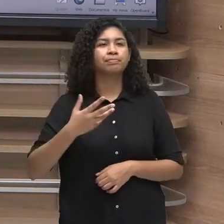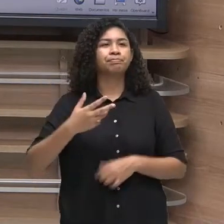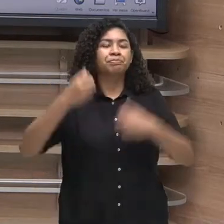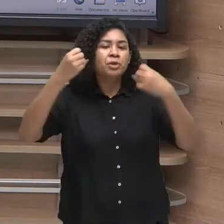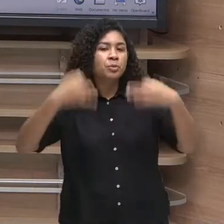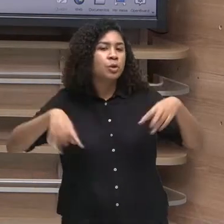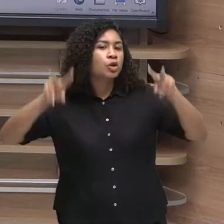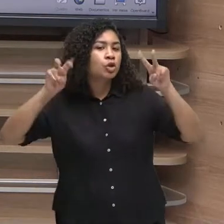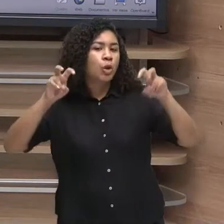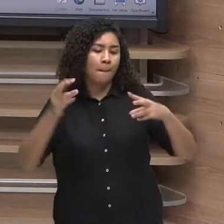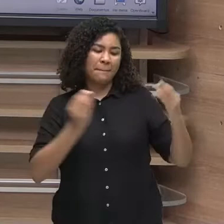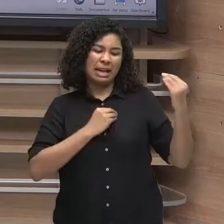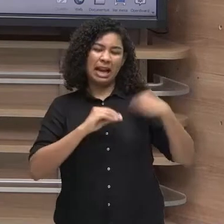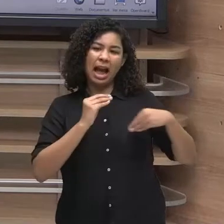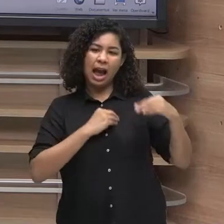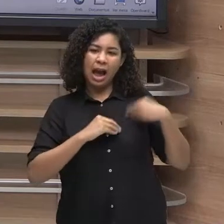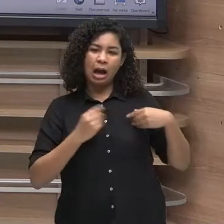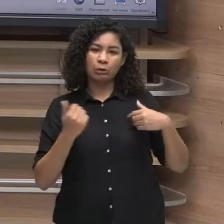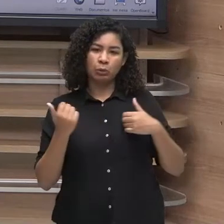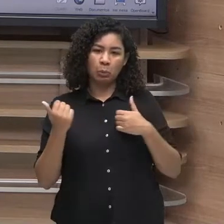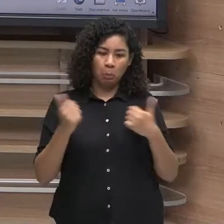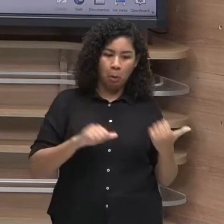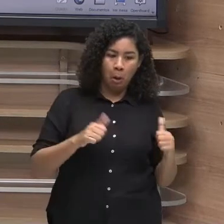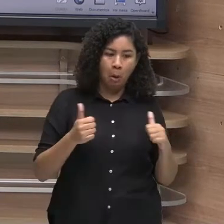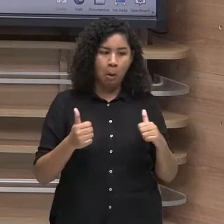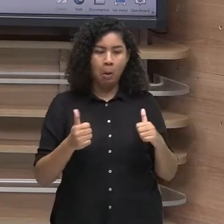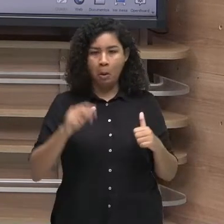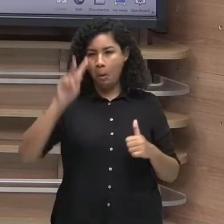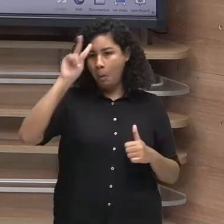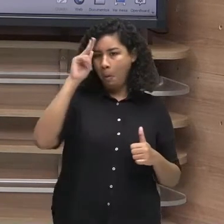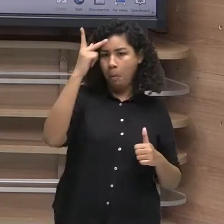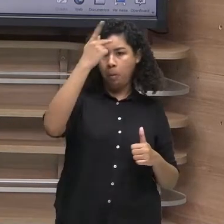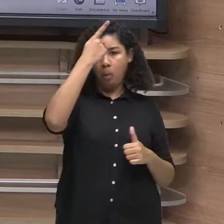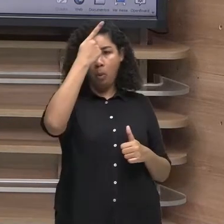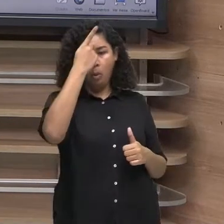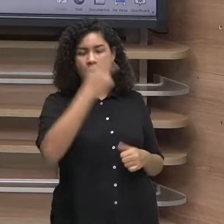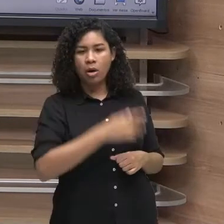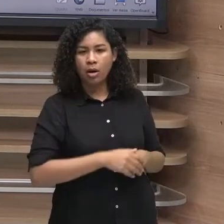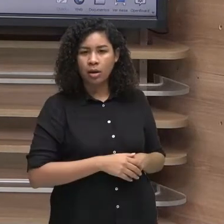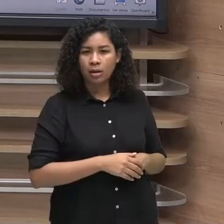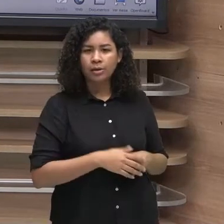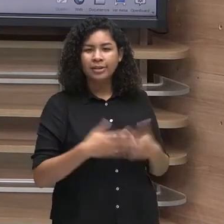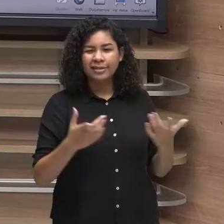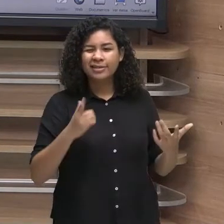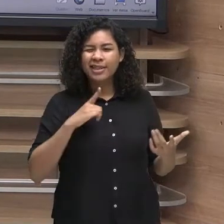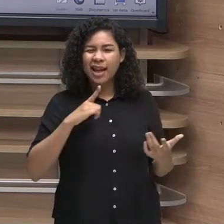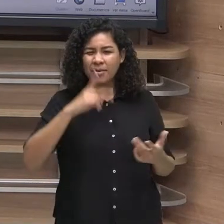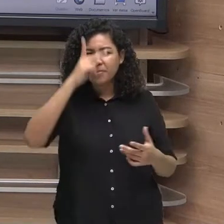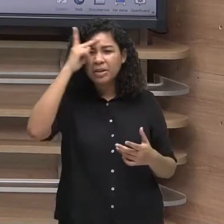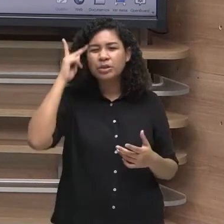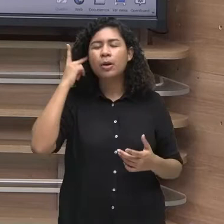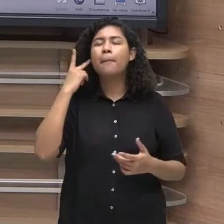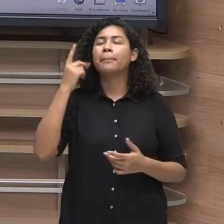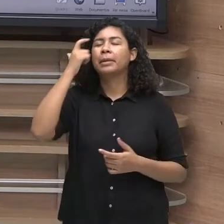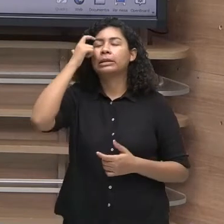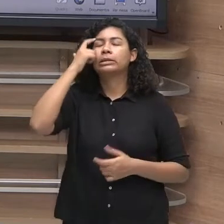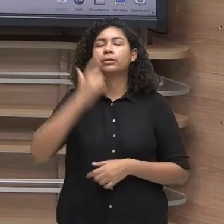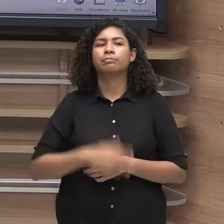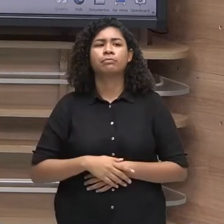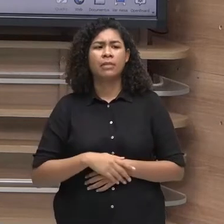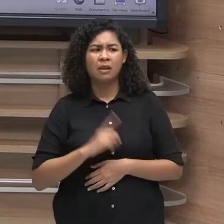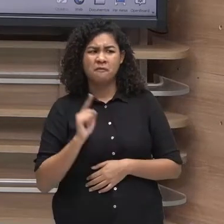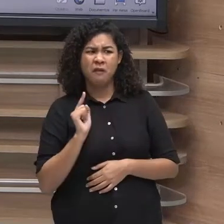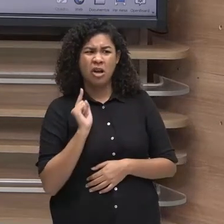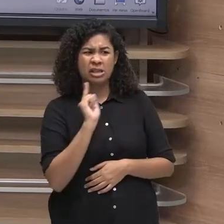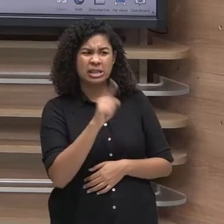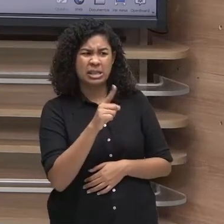conversão, né, vem muito aquela imagem, você está em pecado, ou você